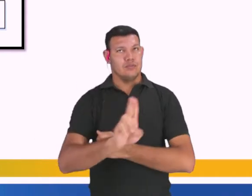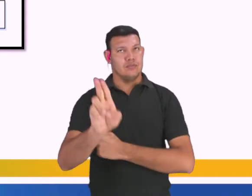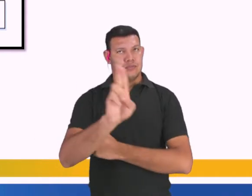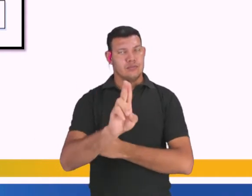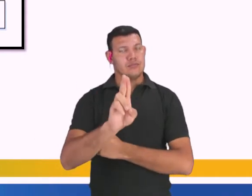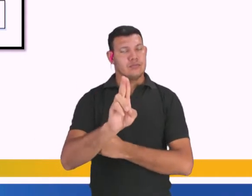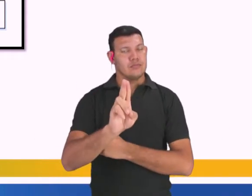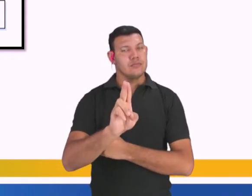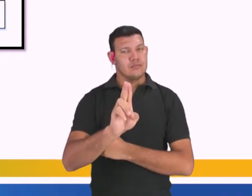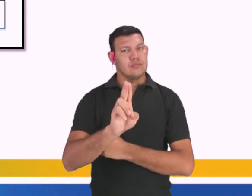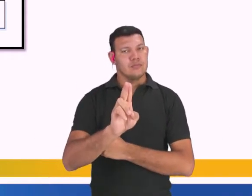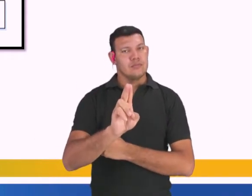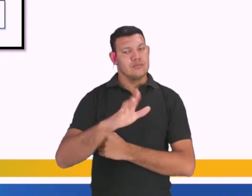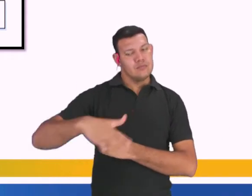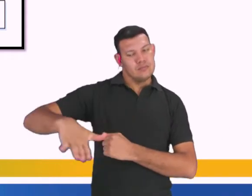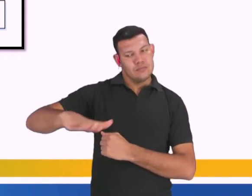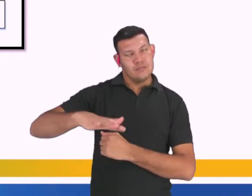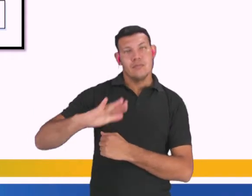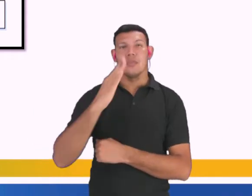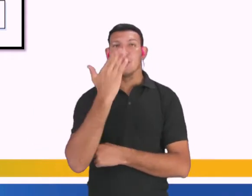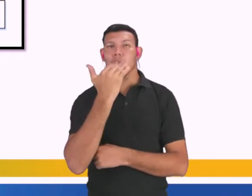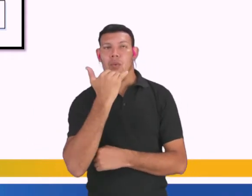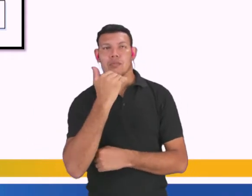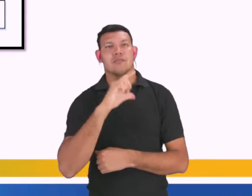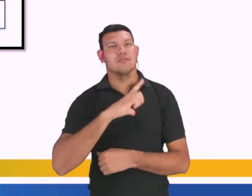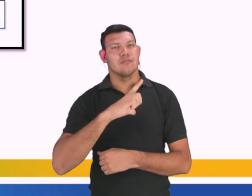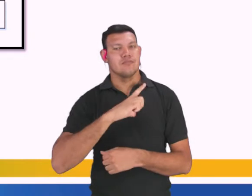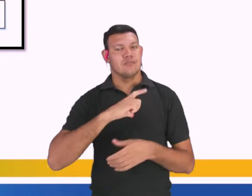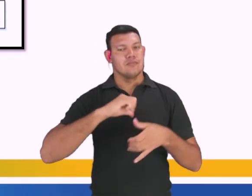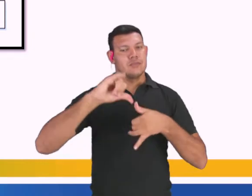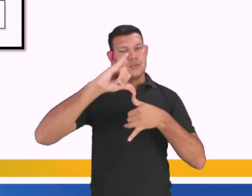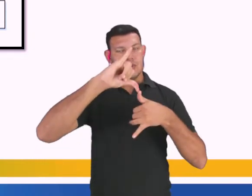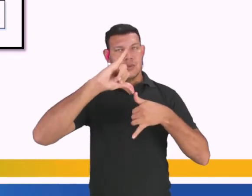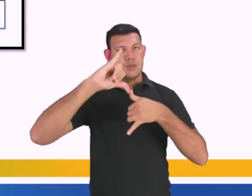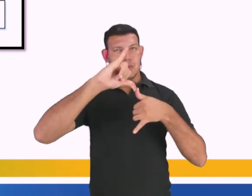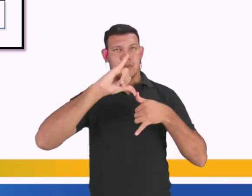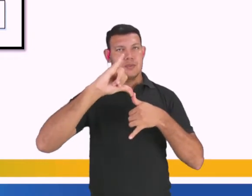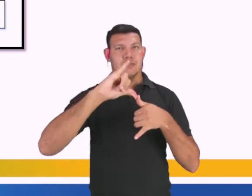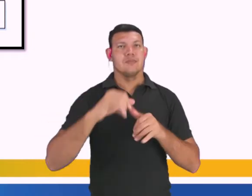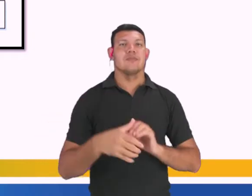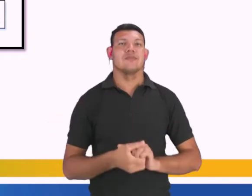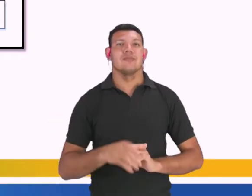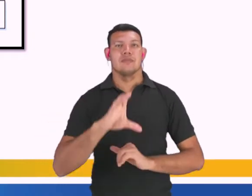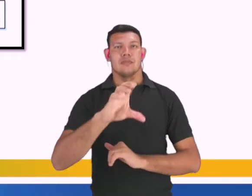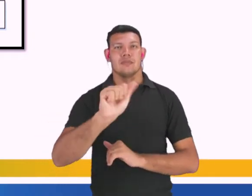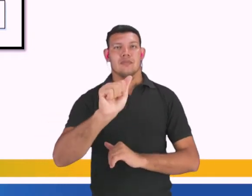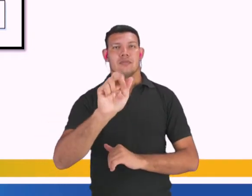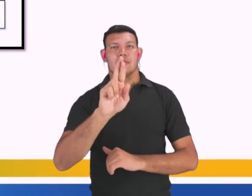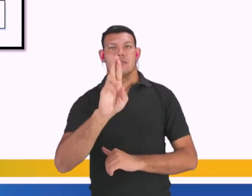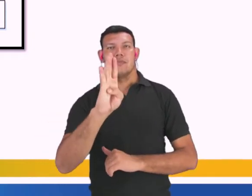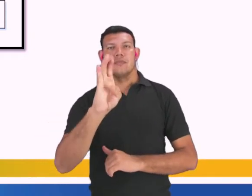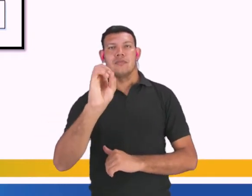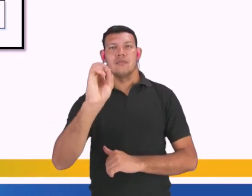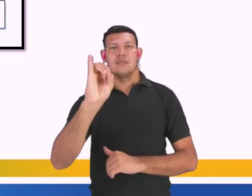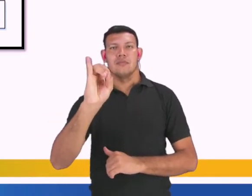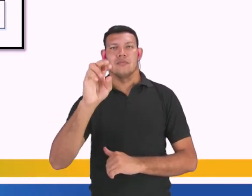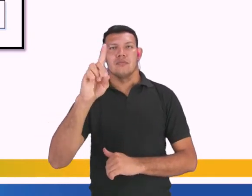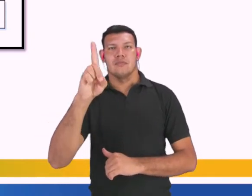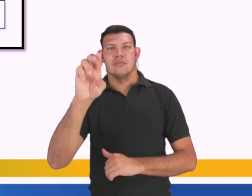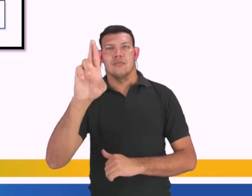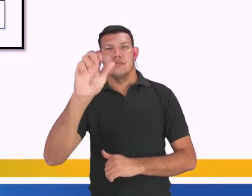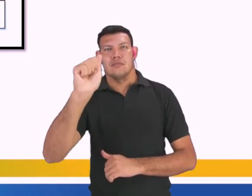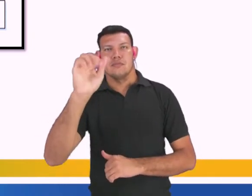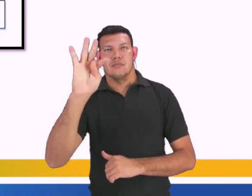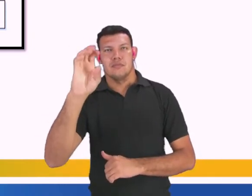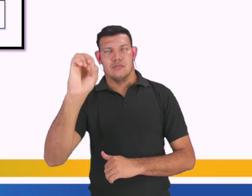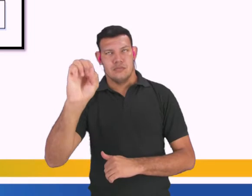você percebe que existem gorduras, carboidratos, proteínas, vitaminas e compostos minerais que